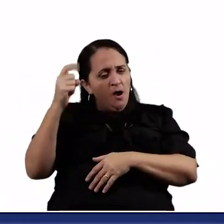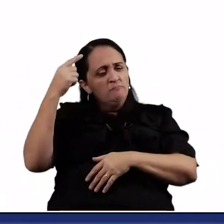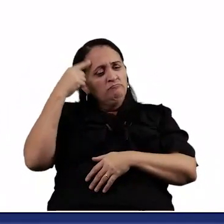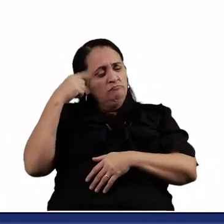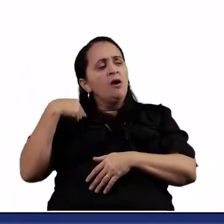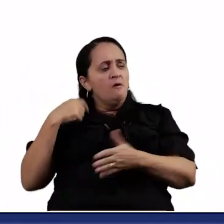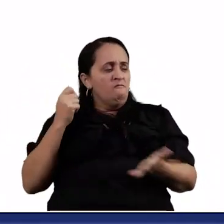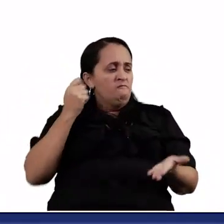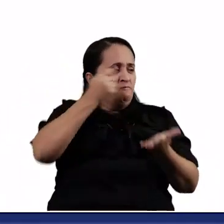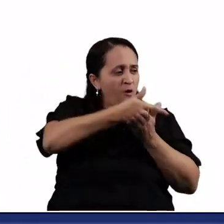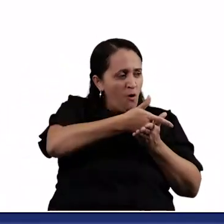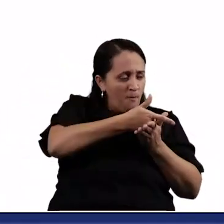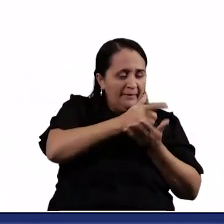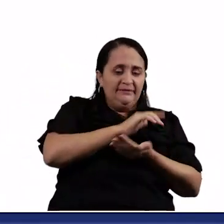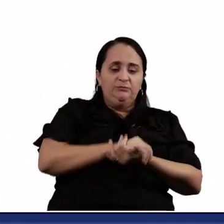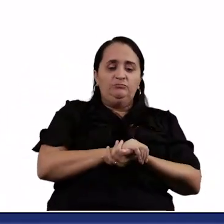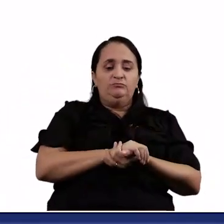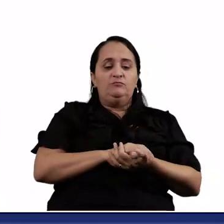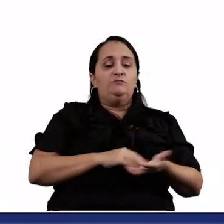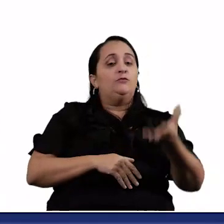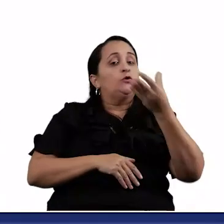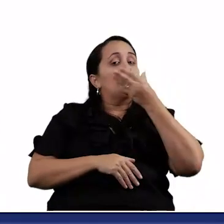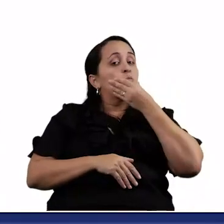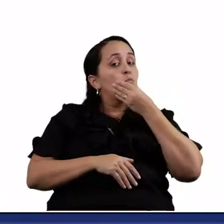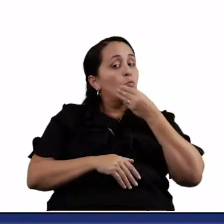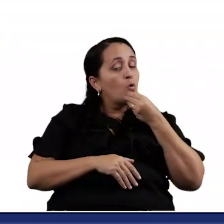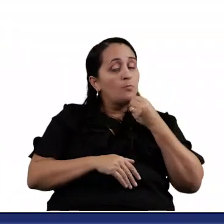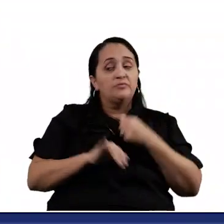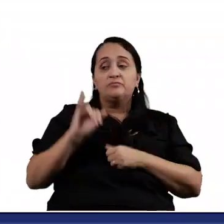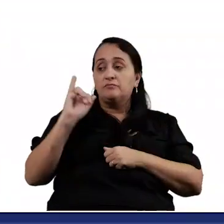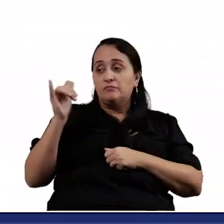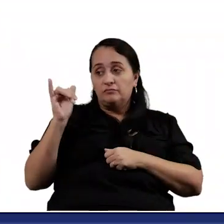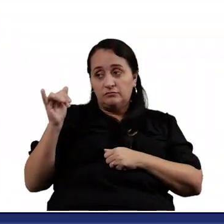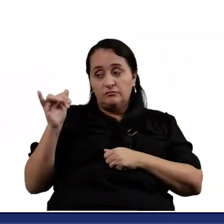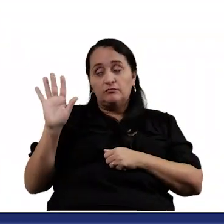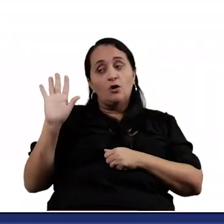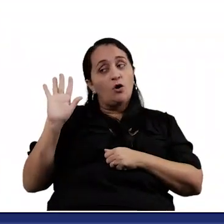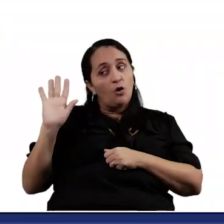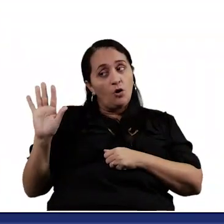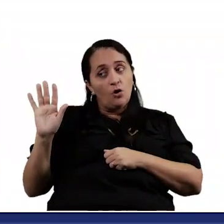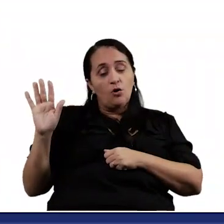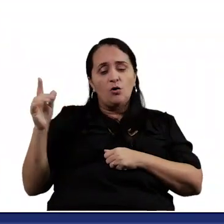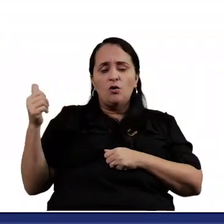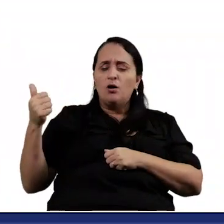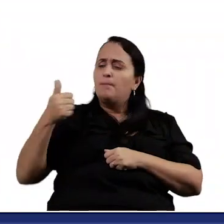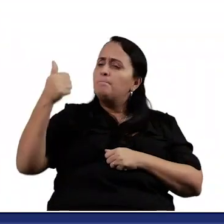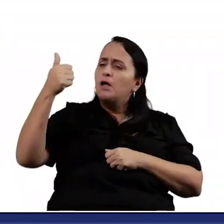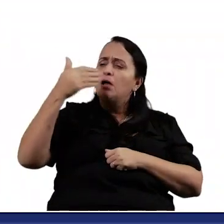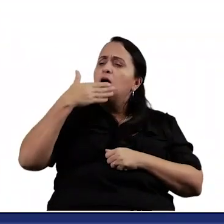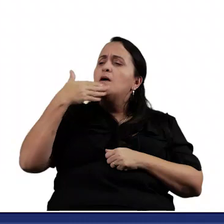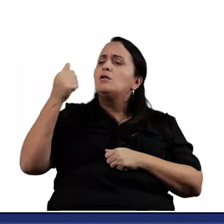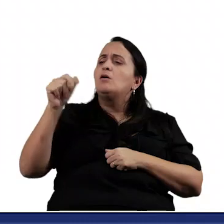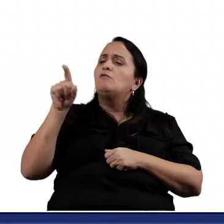Fazenda o caseiro aconselhou o homem a passar a noite na fazenda deixando para tomar decisão